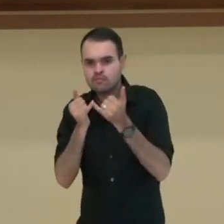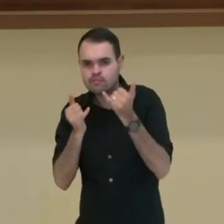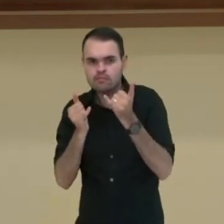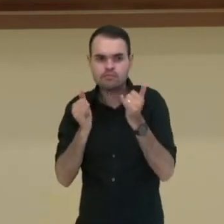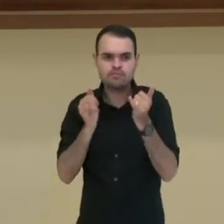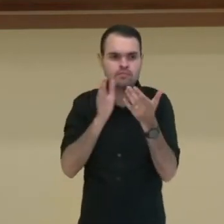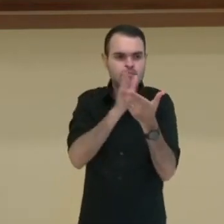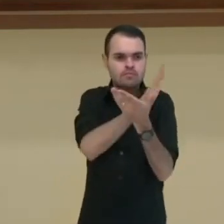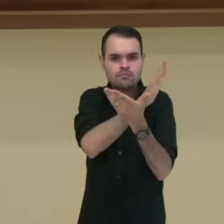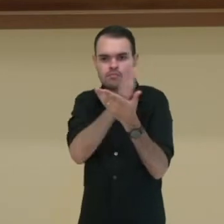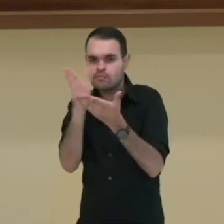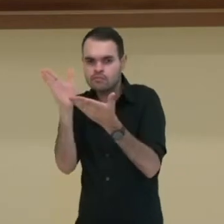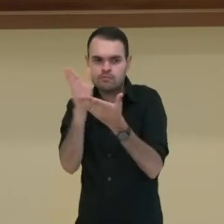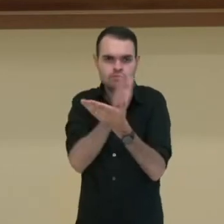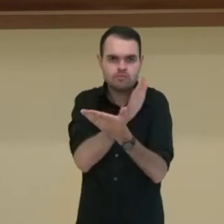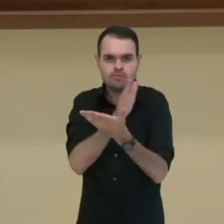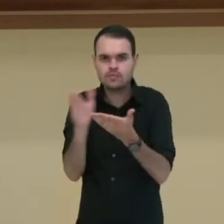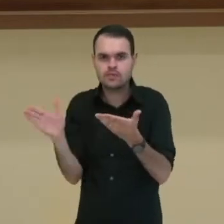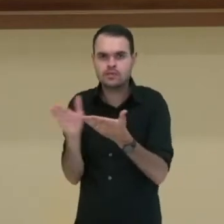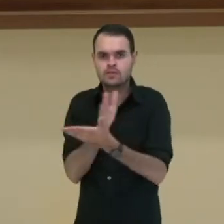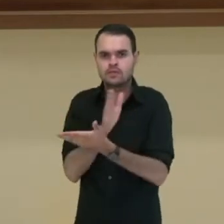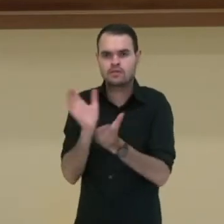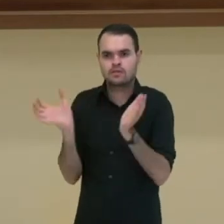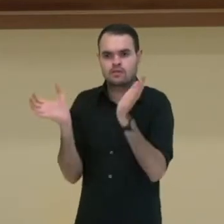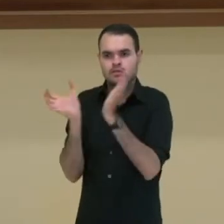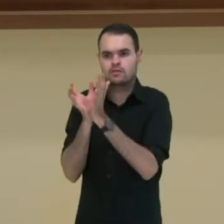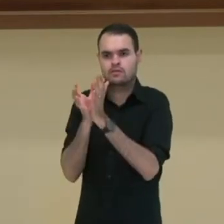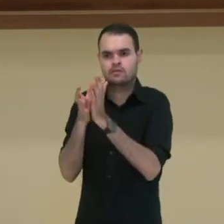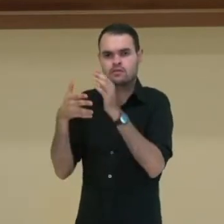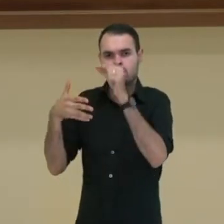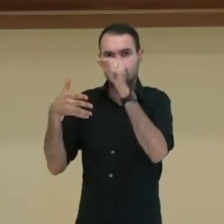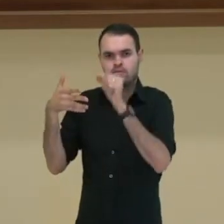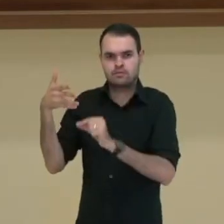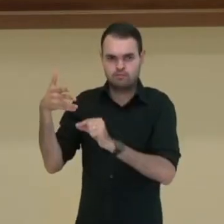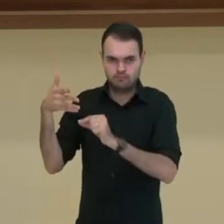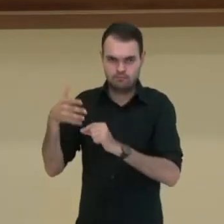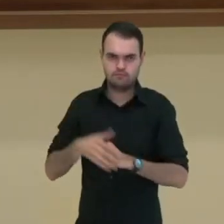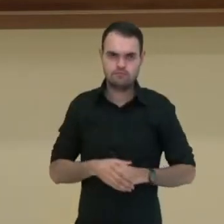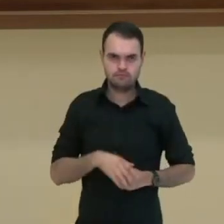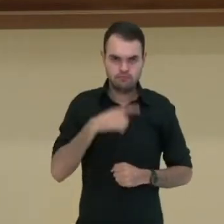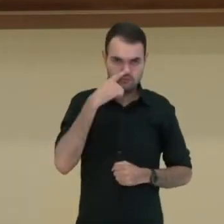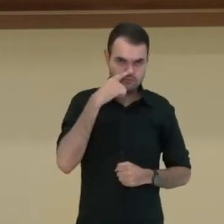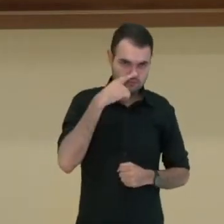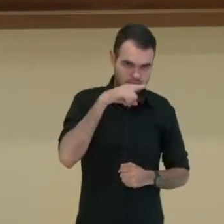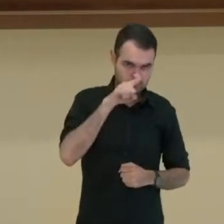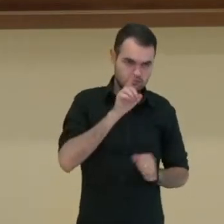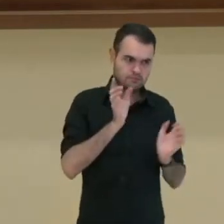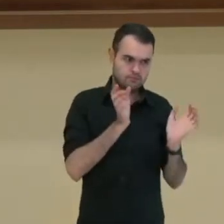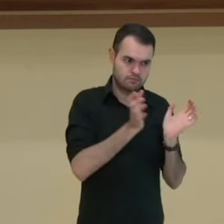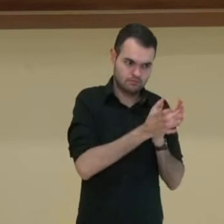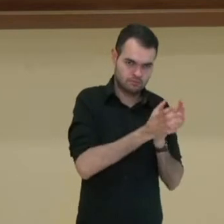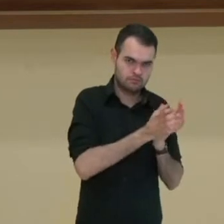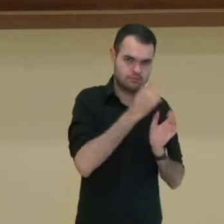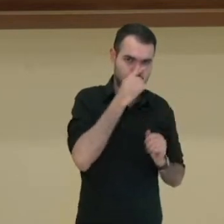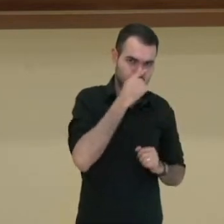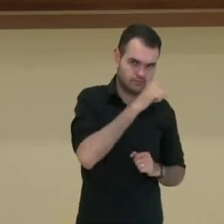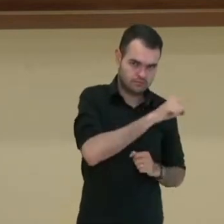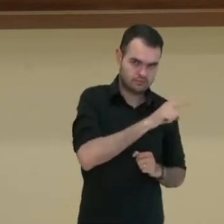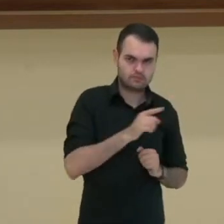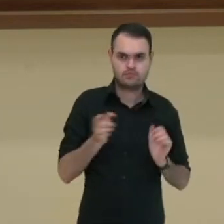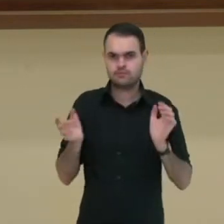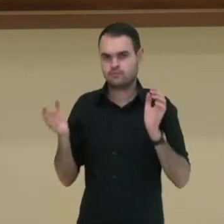estar classificando, para poder estar agrupando, né, os elefantes com elefante, macacos